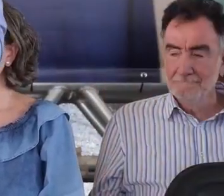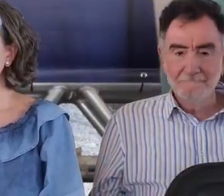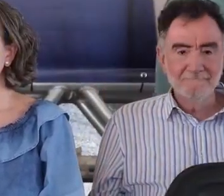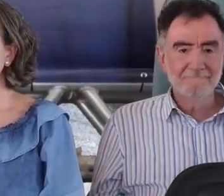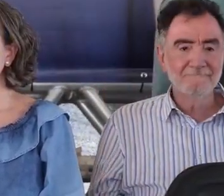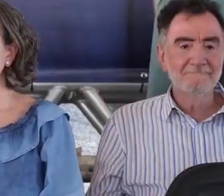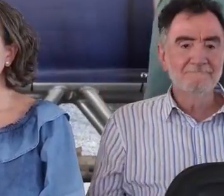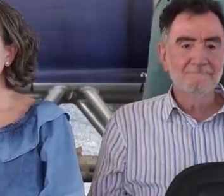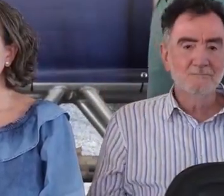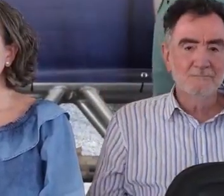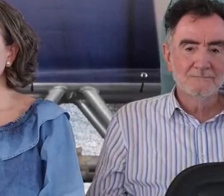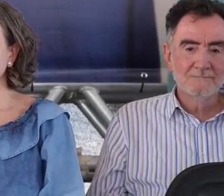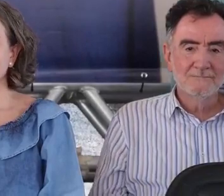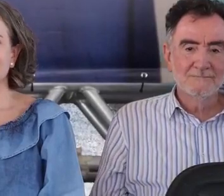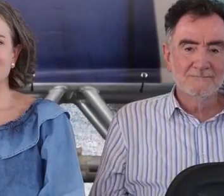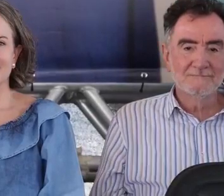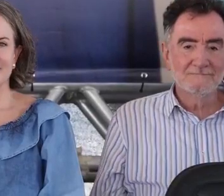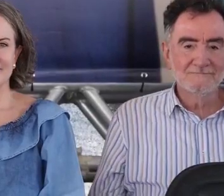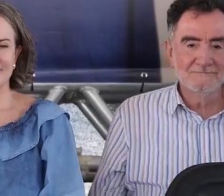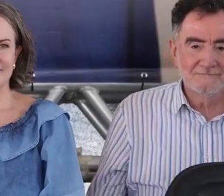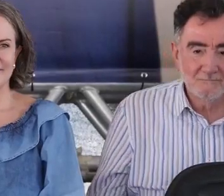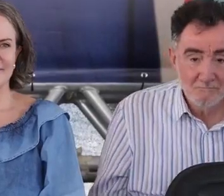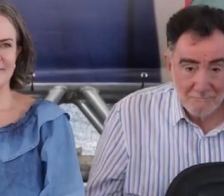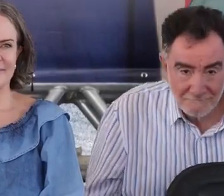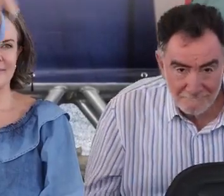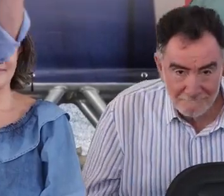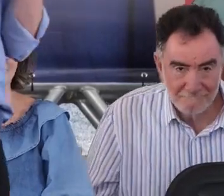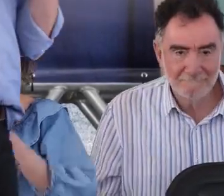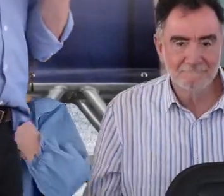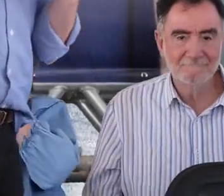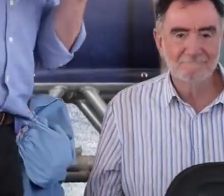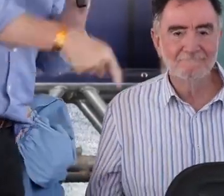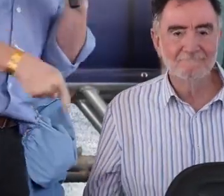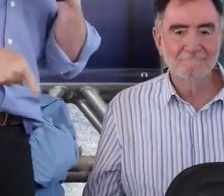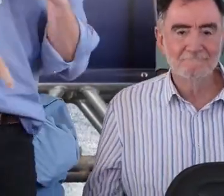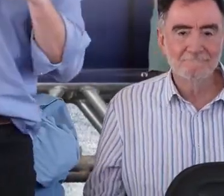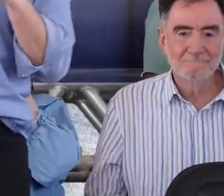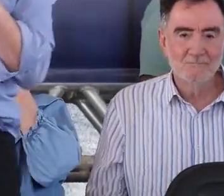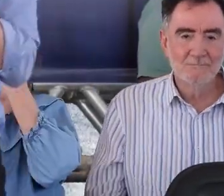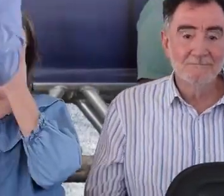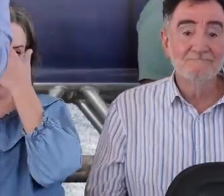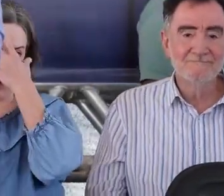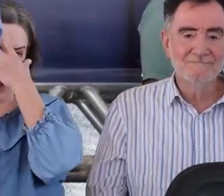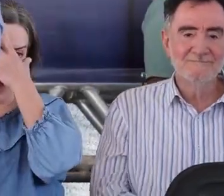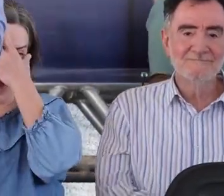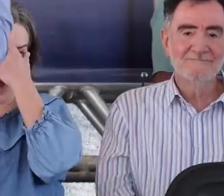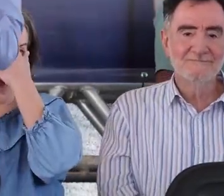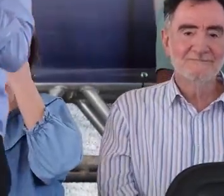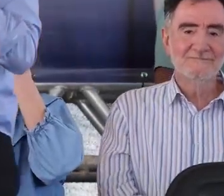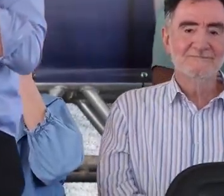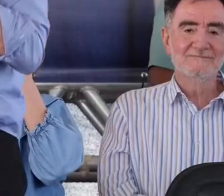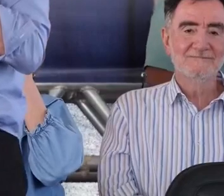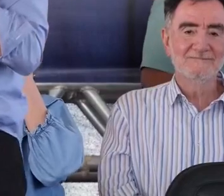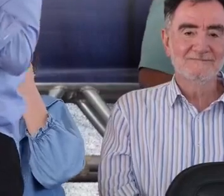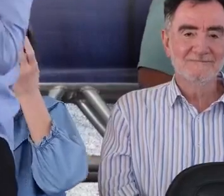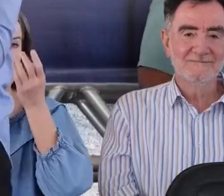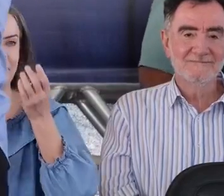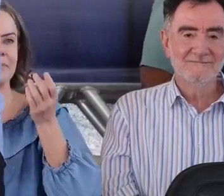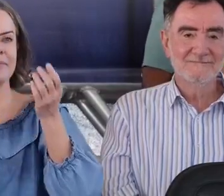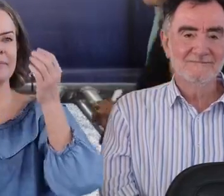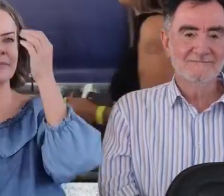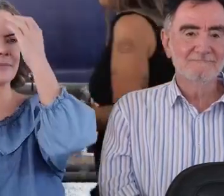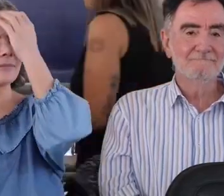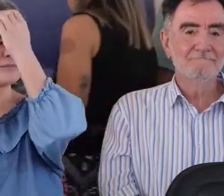nós vamos perder milhares de pequenas minas que vai abastecer as nossas comunidades. Então, nós não vamos